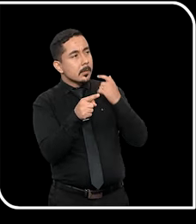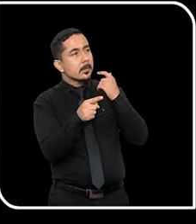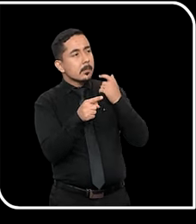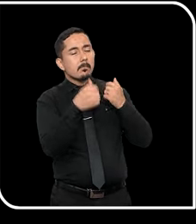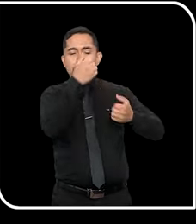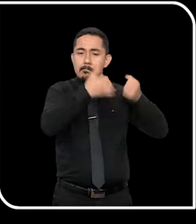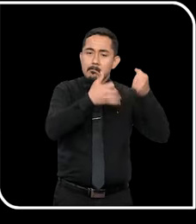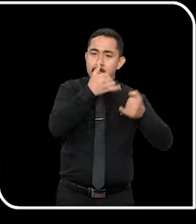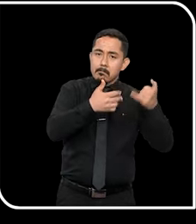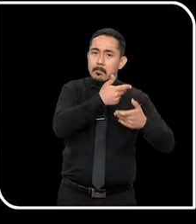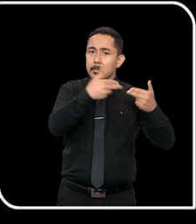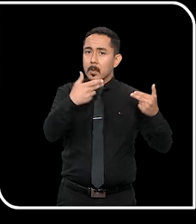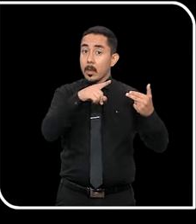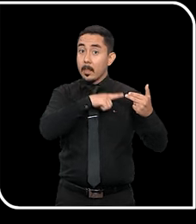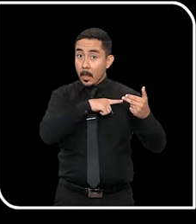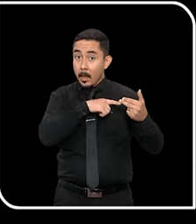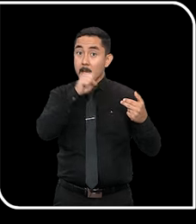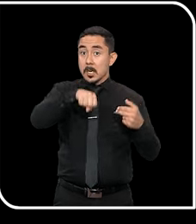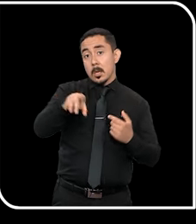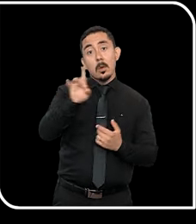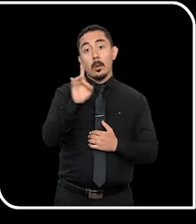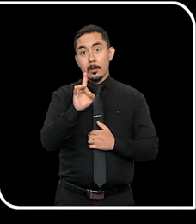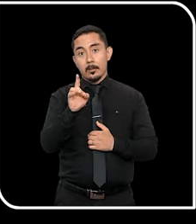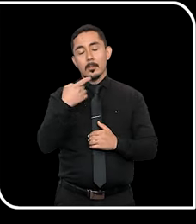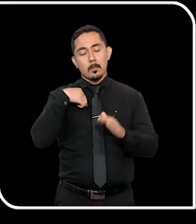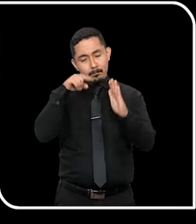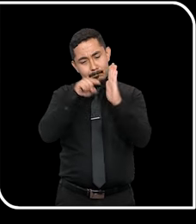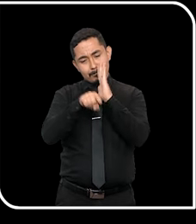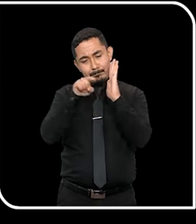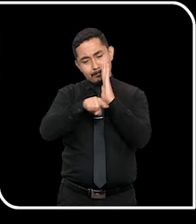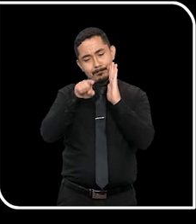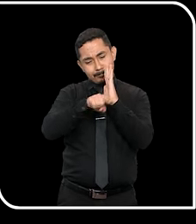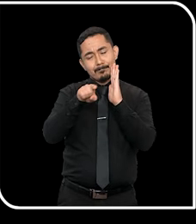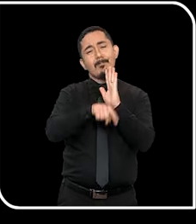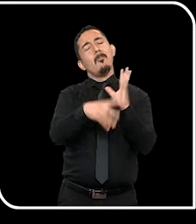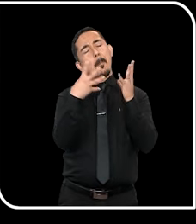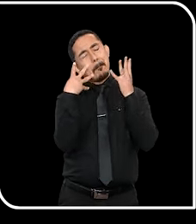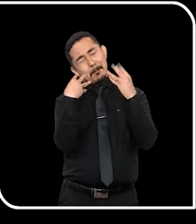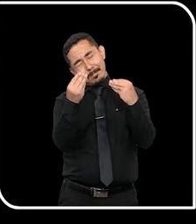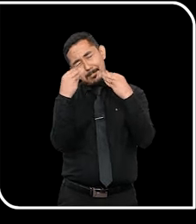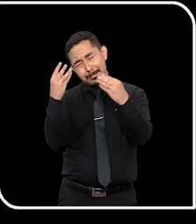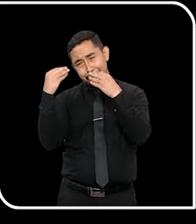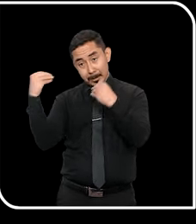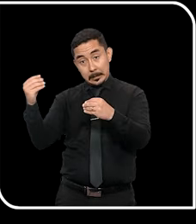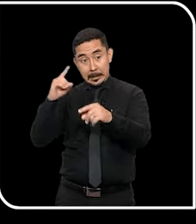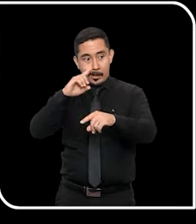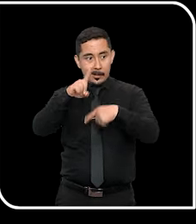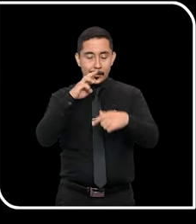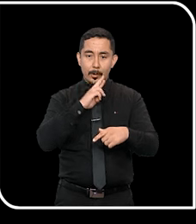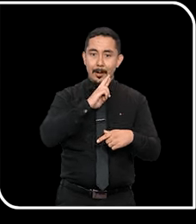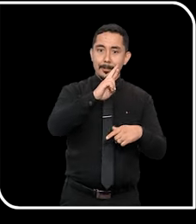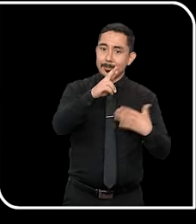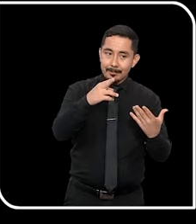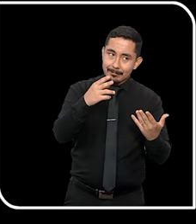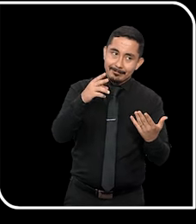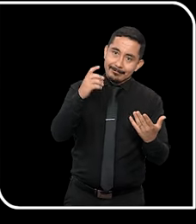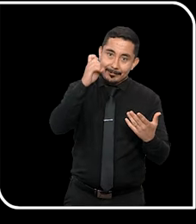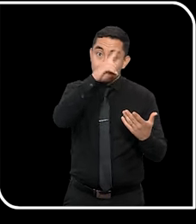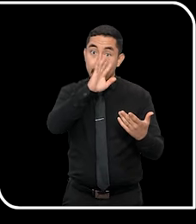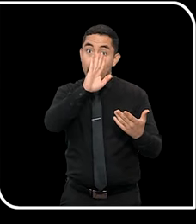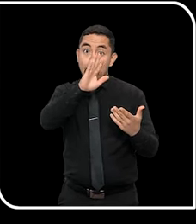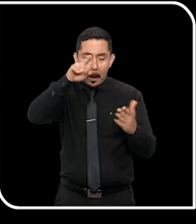né eu deixo essas perguntas aqui eu falo que eu tenho muito mais perguntas para fazer do que respostas ou